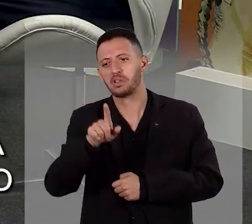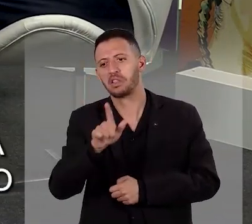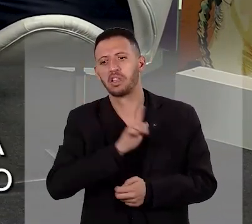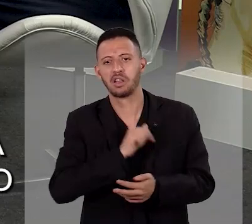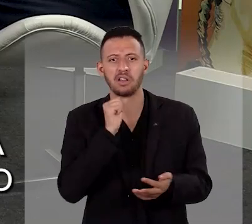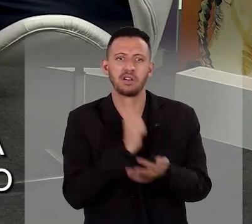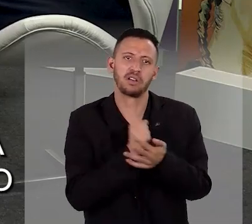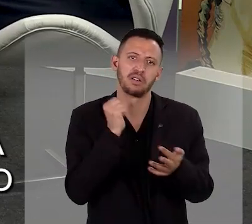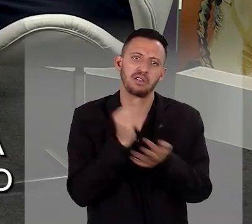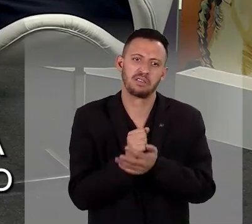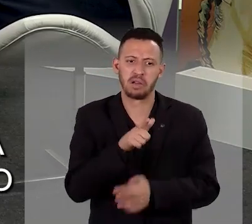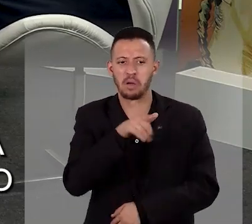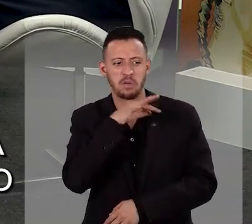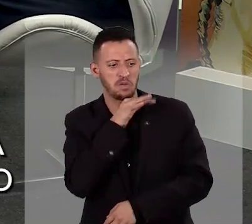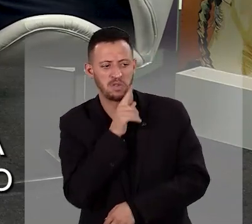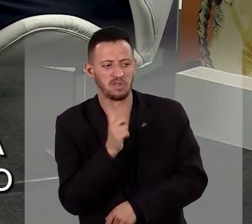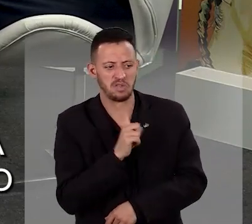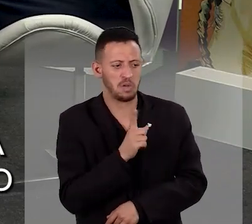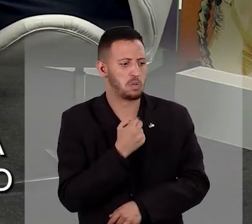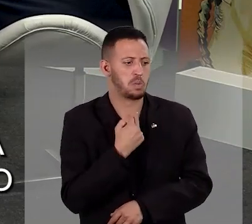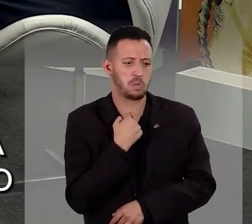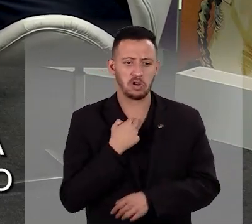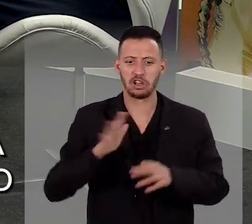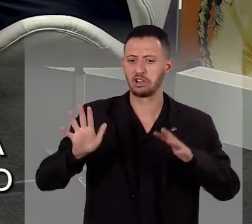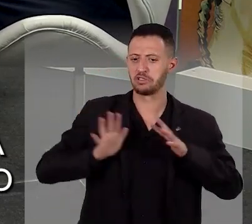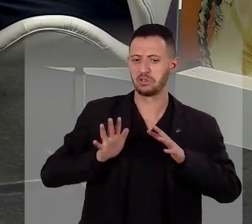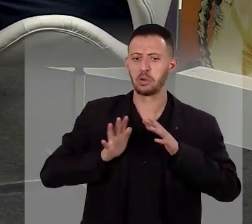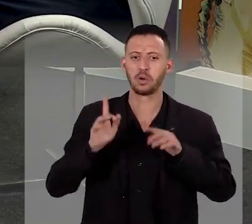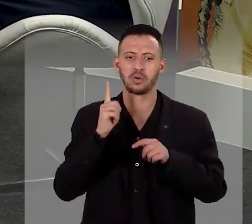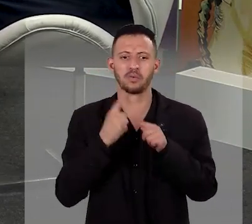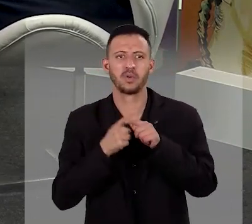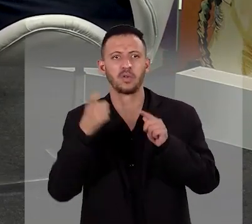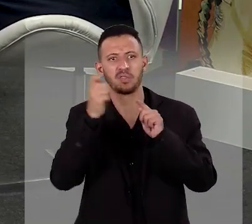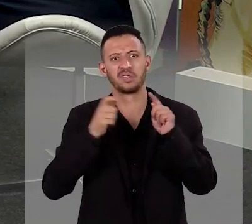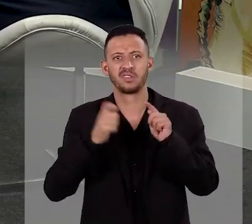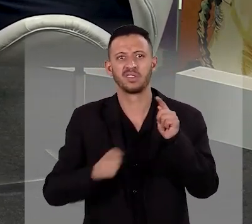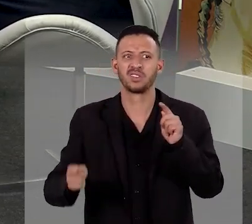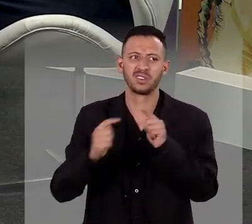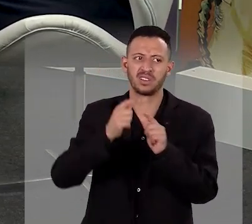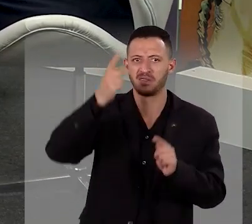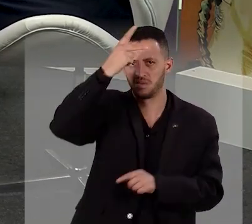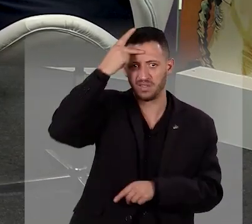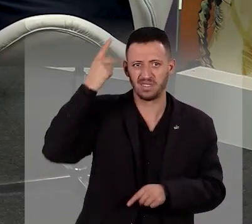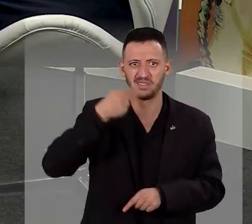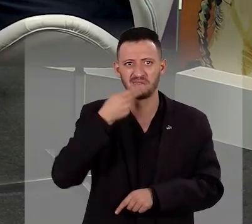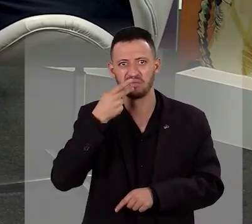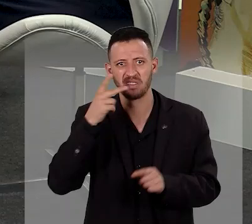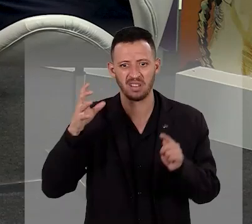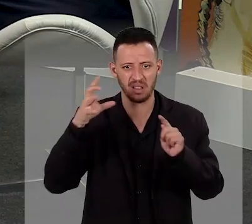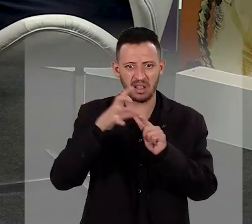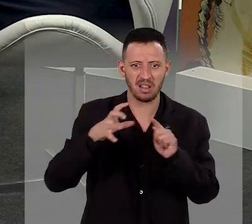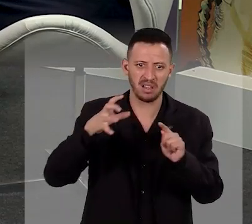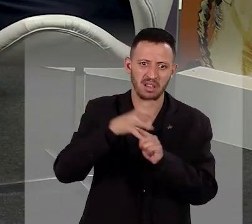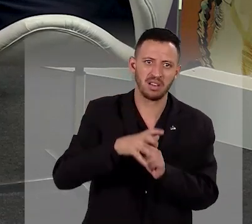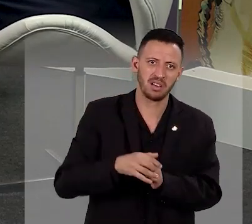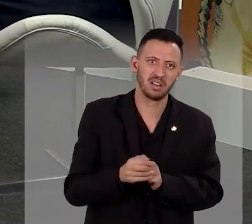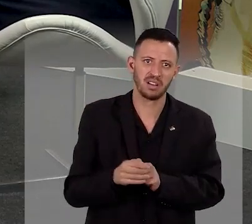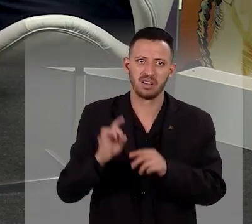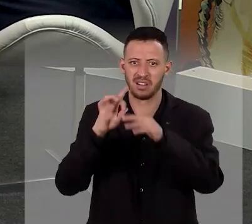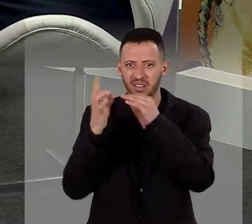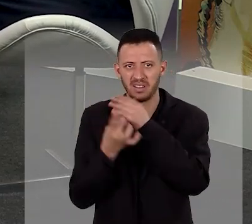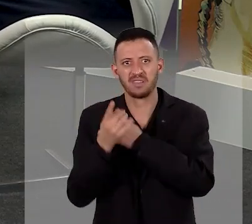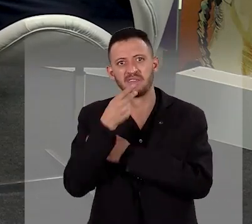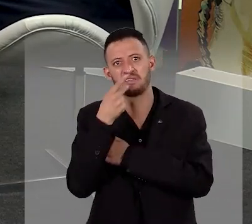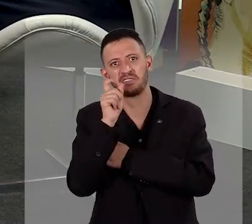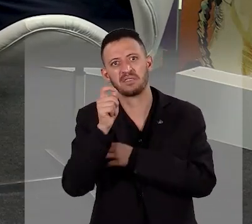tem carteira de trabalho assinada é medíocre, não pode ficar rico. Porque o objetivo que muitas pessoas, influenciadores